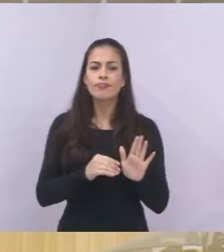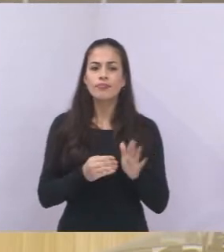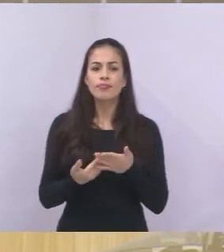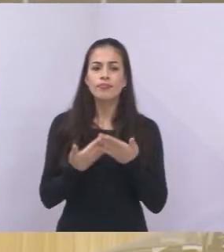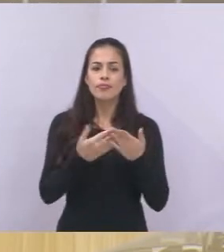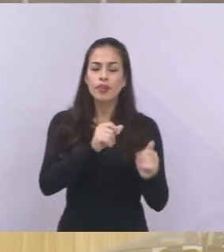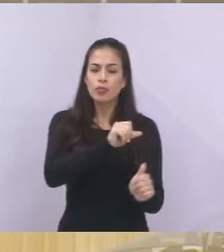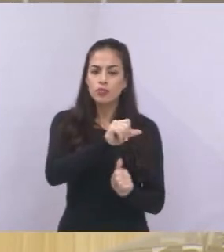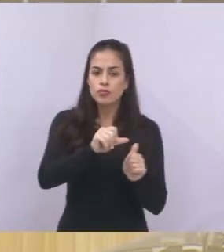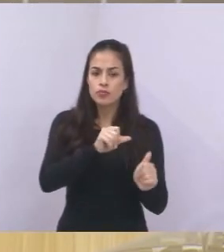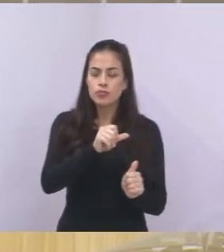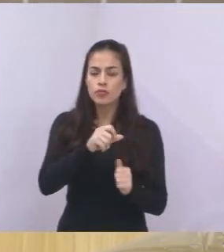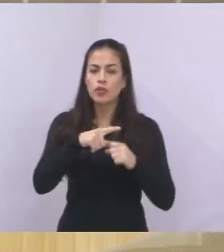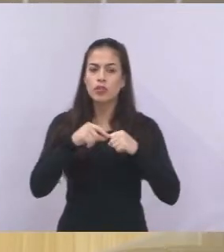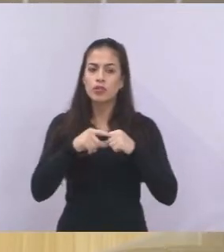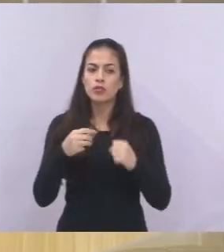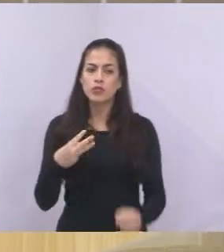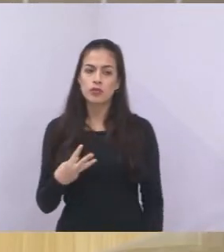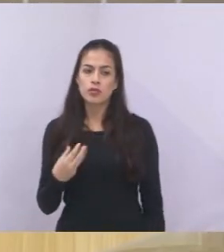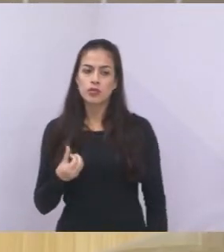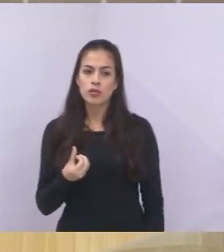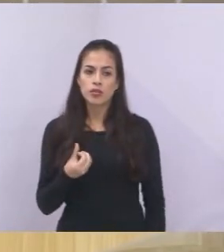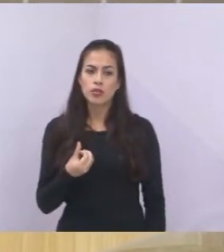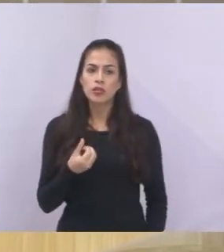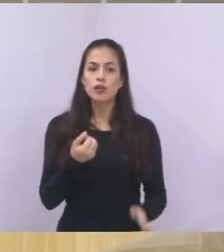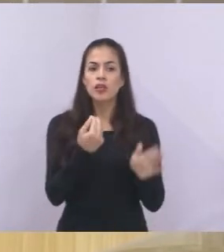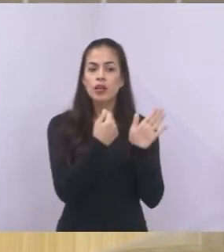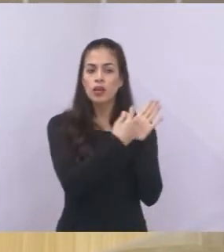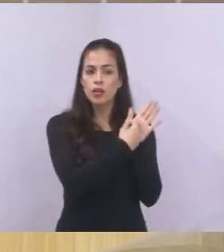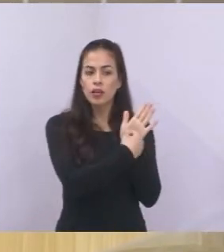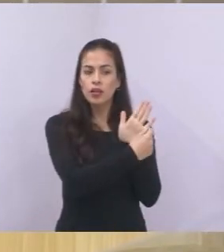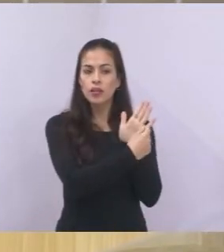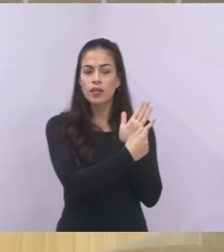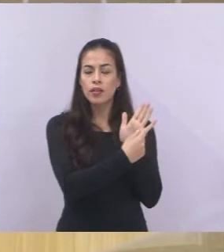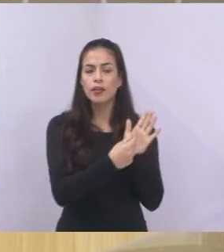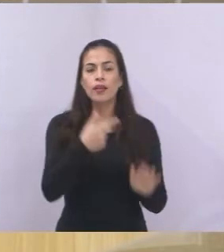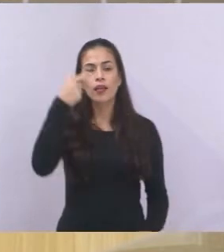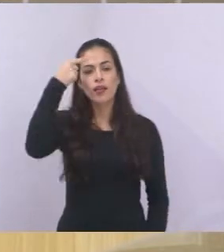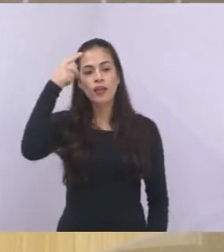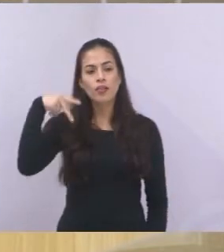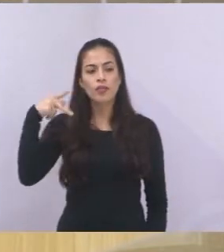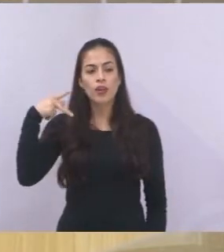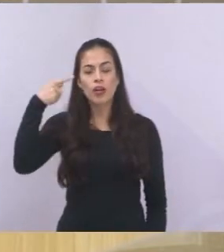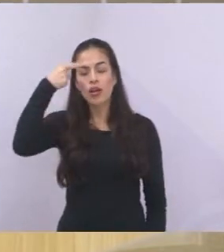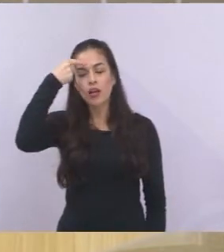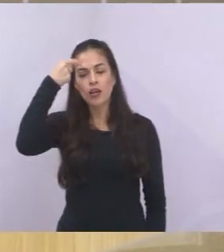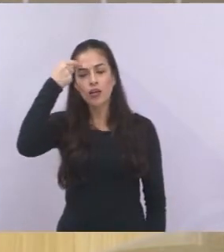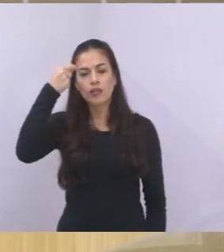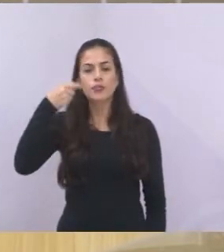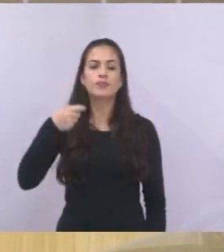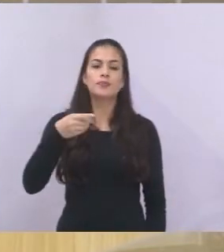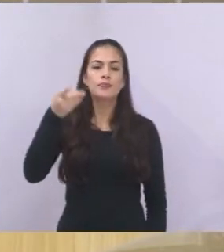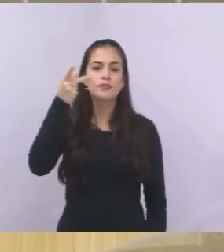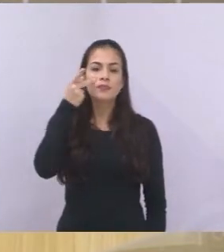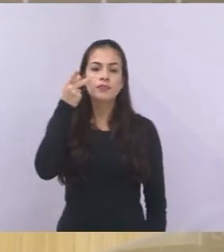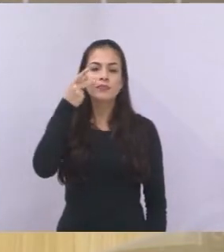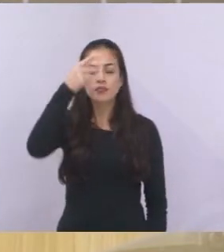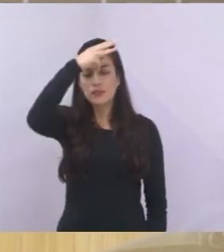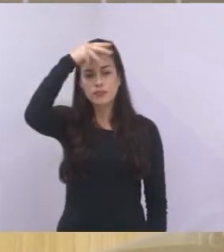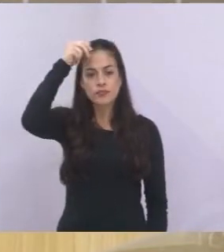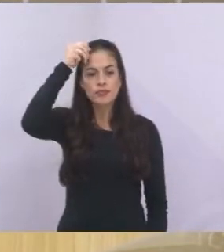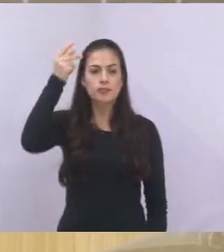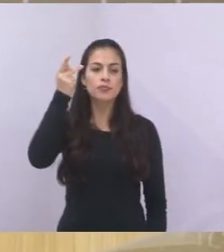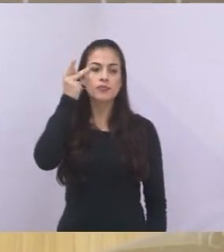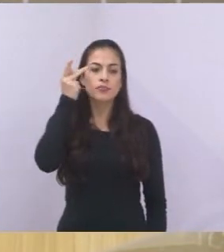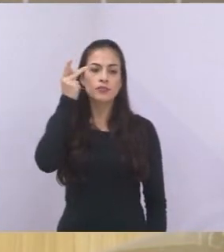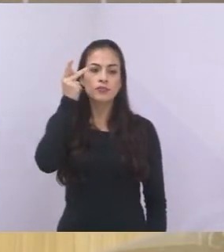artigo 36. Assina os vereadores Edgar Sasaki, Paulino dos Condutores, Maria Amélia, Paulino Esporte, Dr. Rodrigo